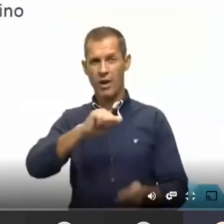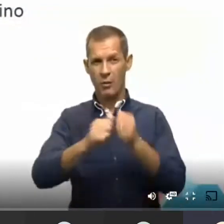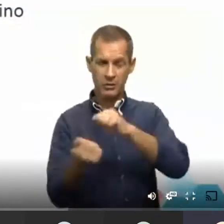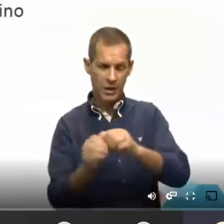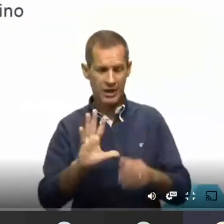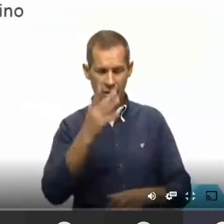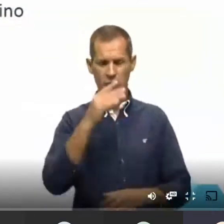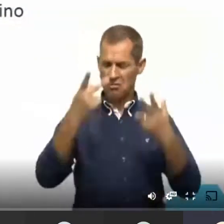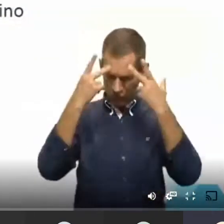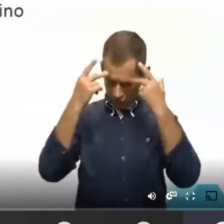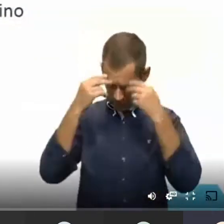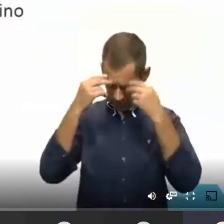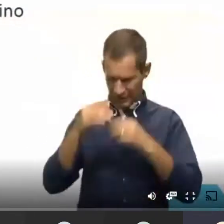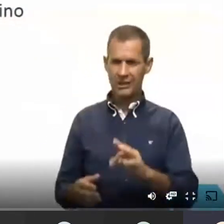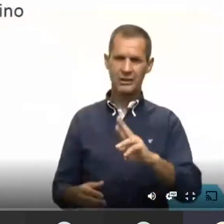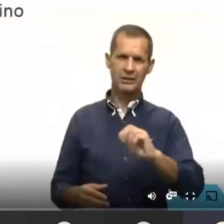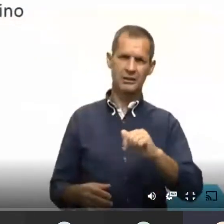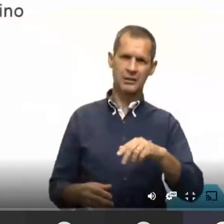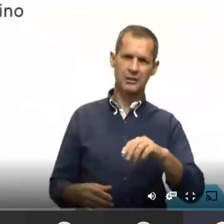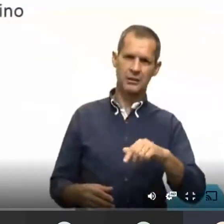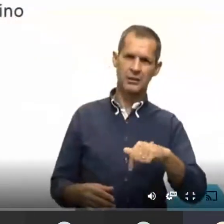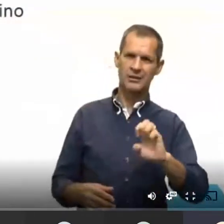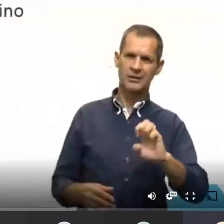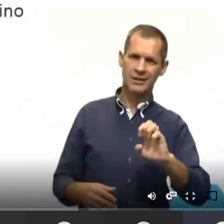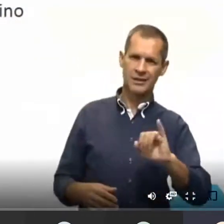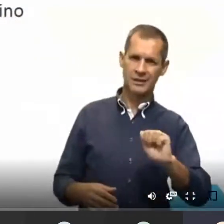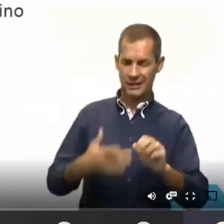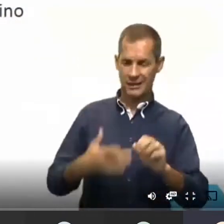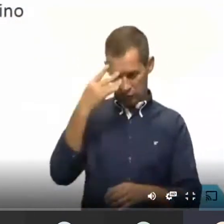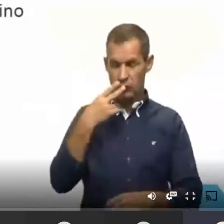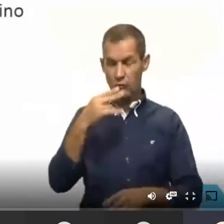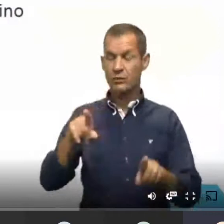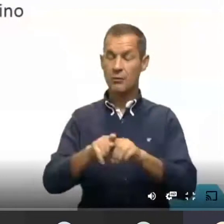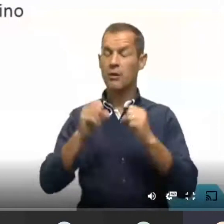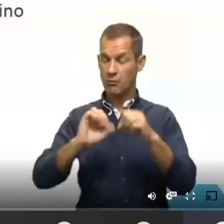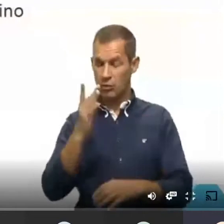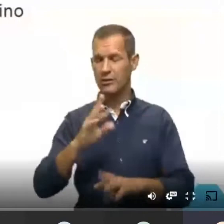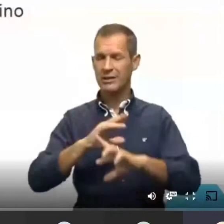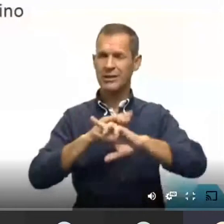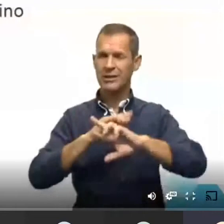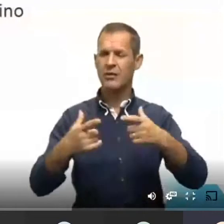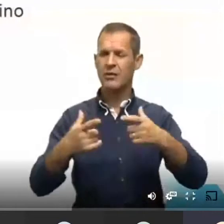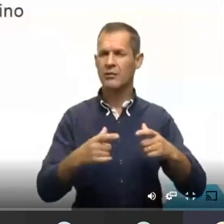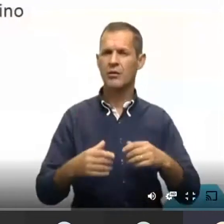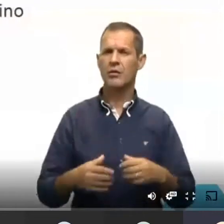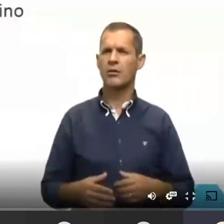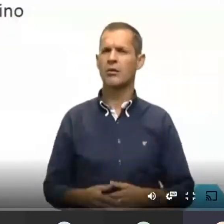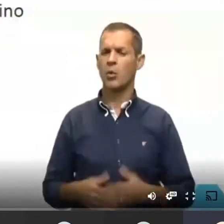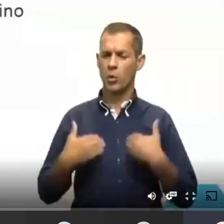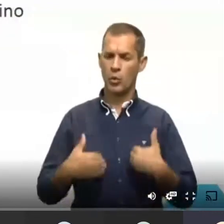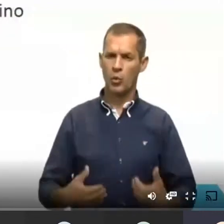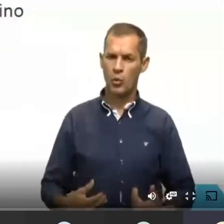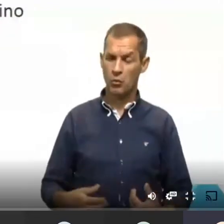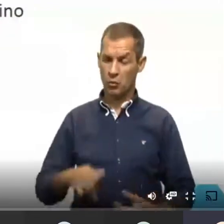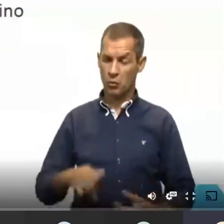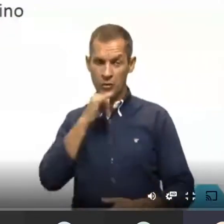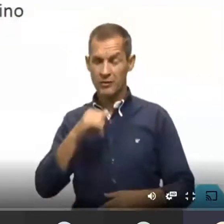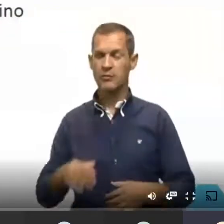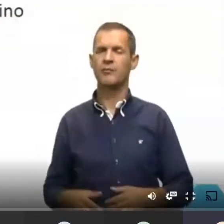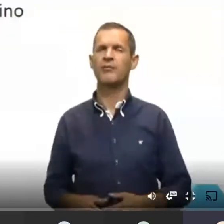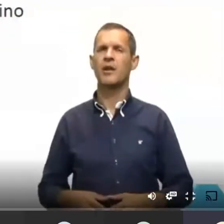Então, é uma adaptação que ocorre frequentemente na traqueia de fumantes, mas ela pode ocorrer em outras partes do corpo, como,